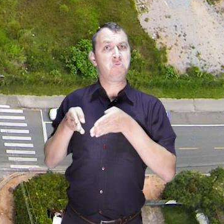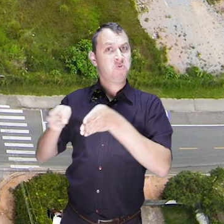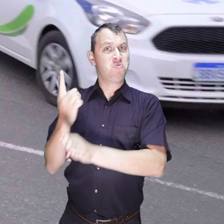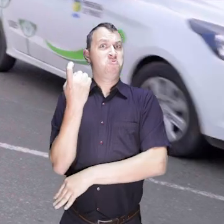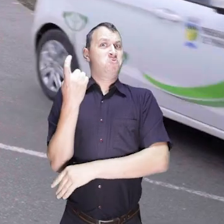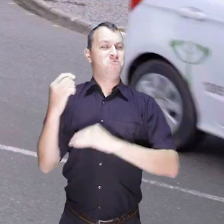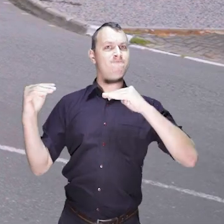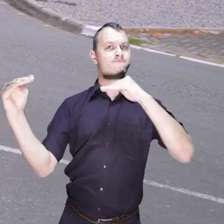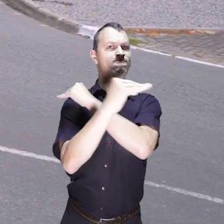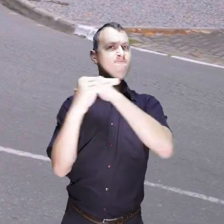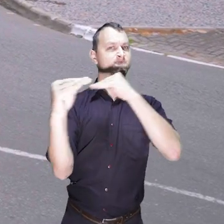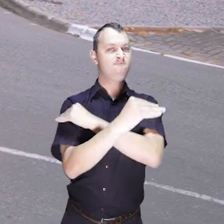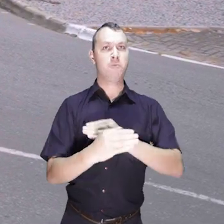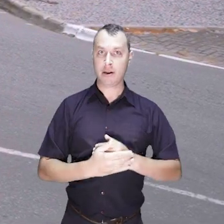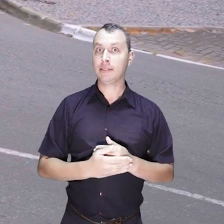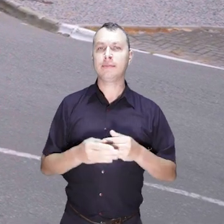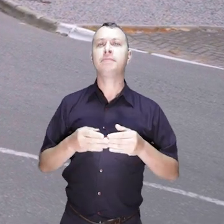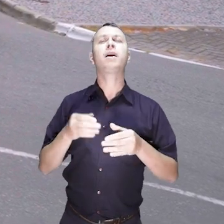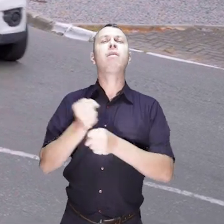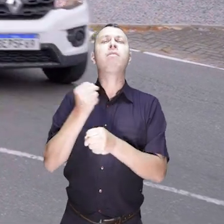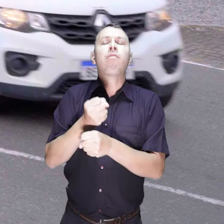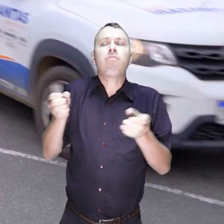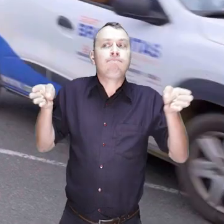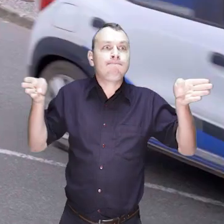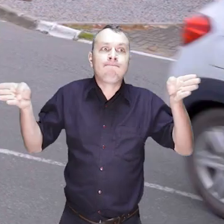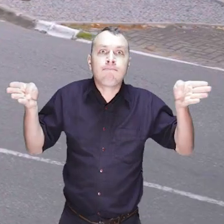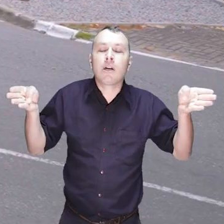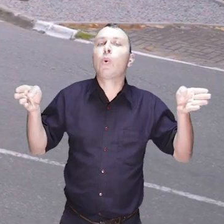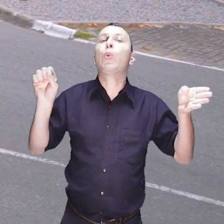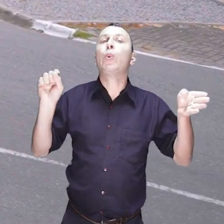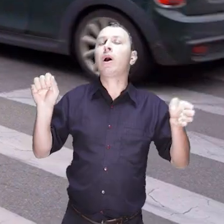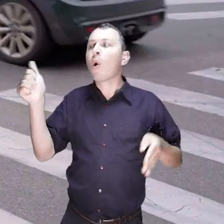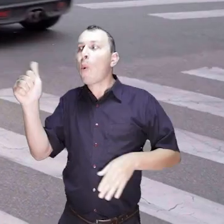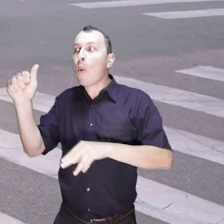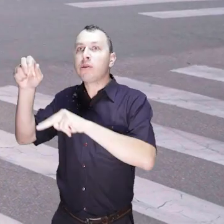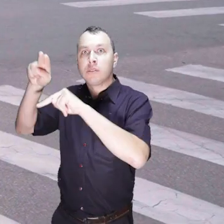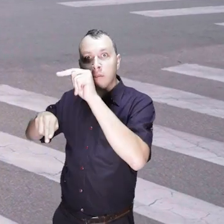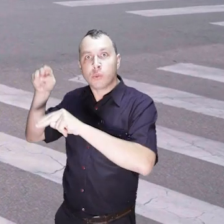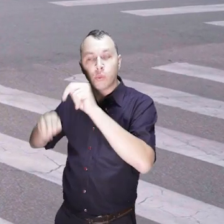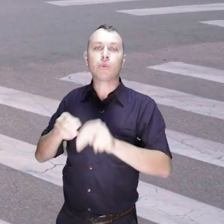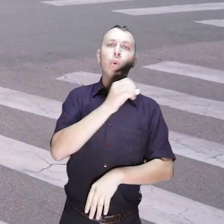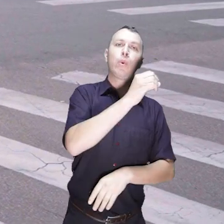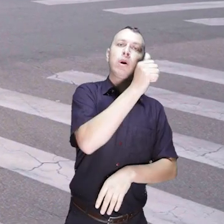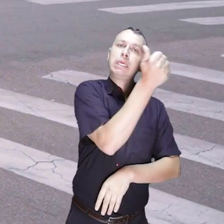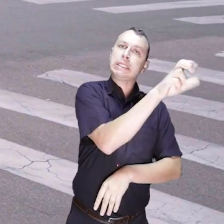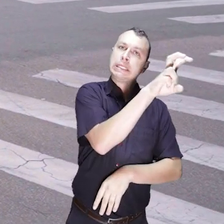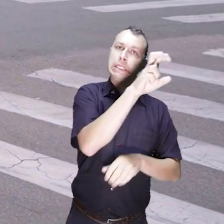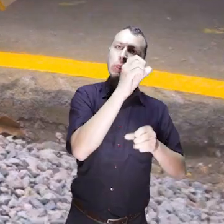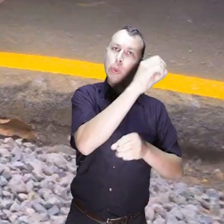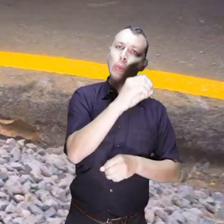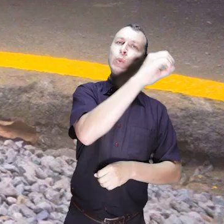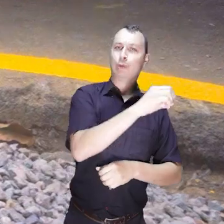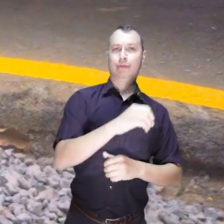um binário. A alteração será feita no trecho entre as ruas 11 de junho e 15 de outubro. As equipes